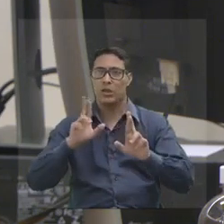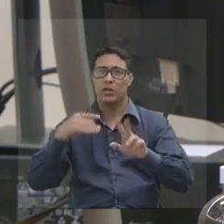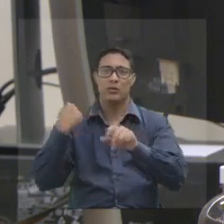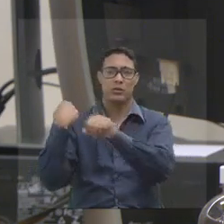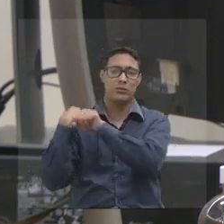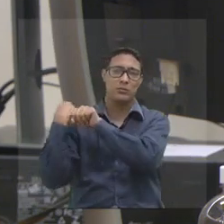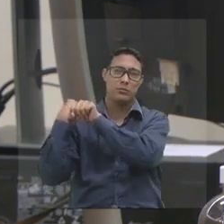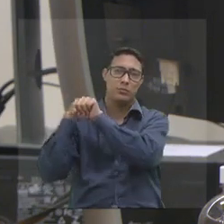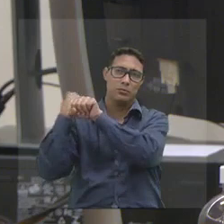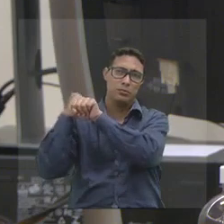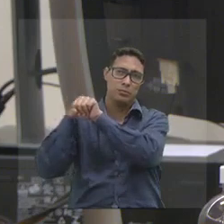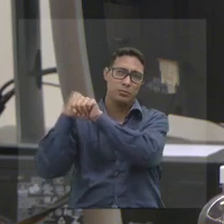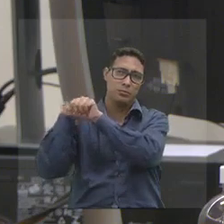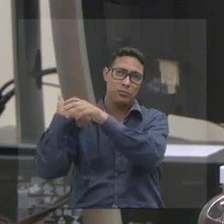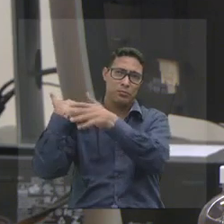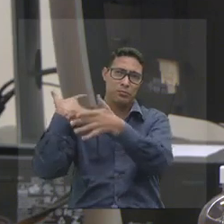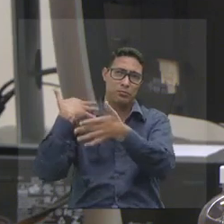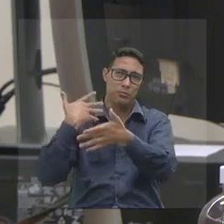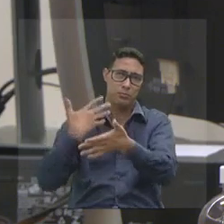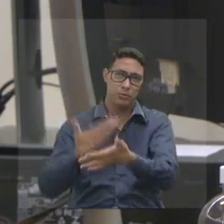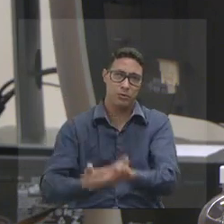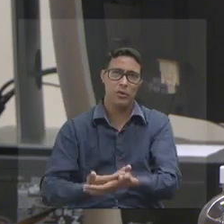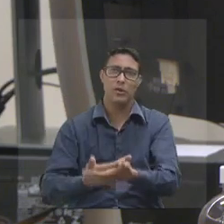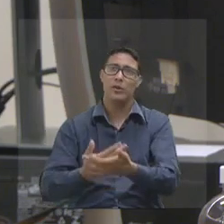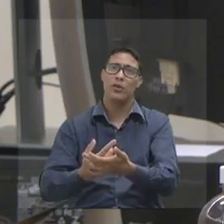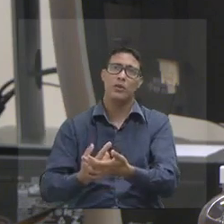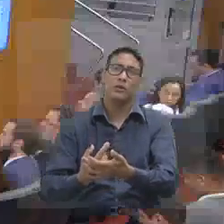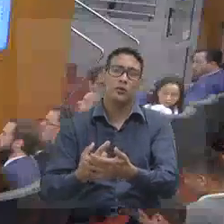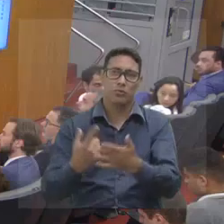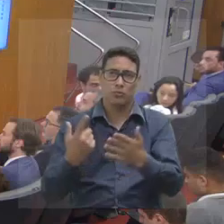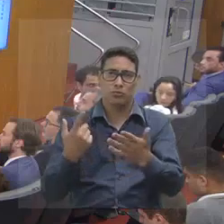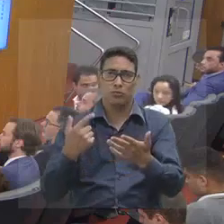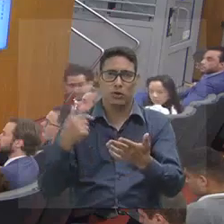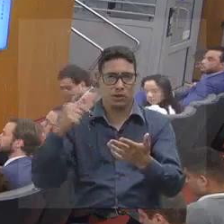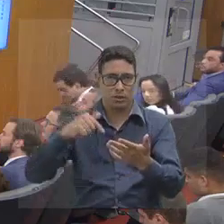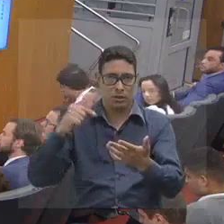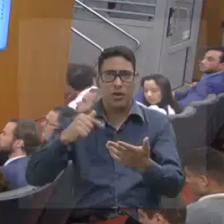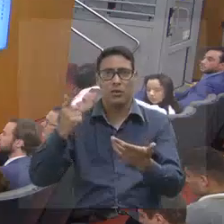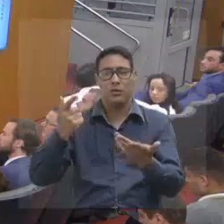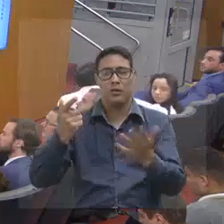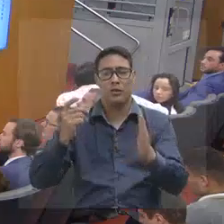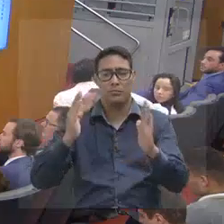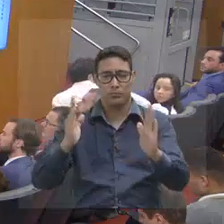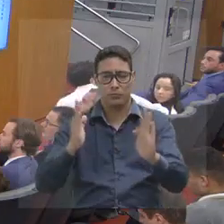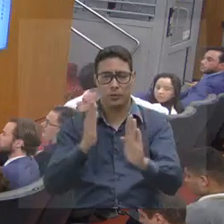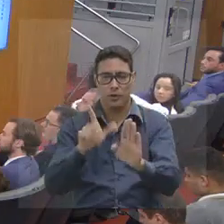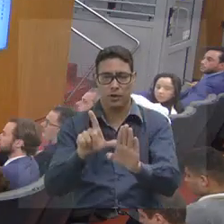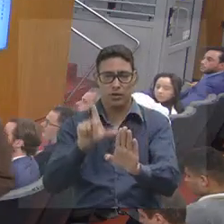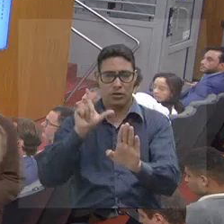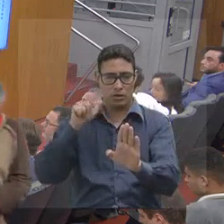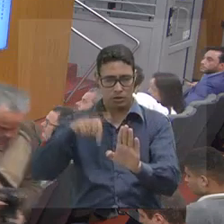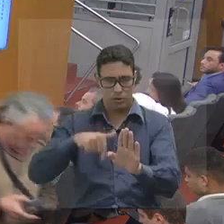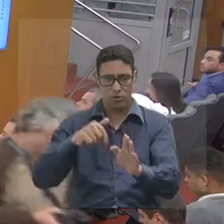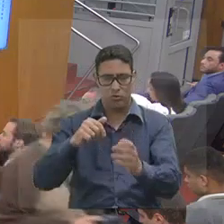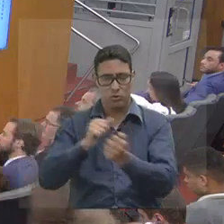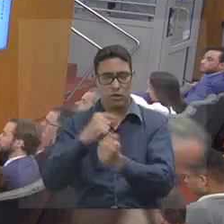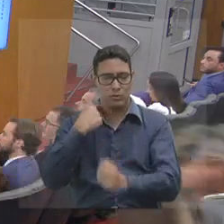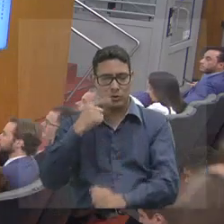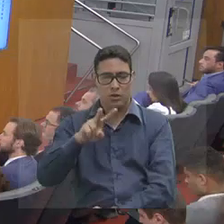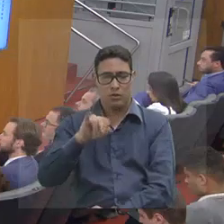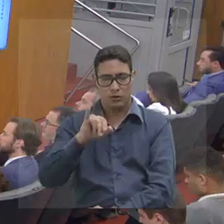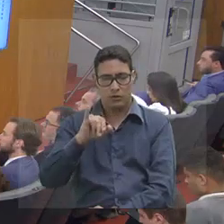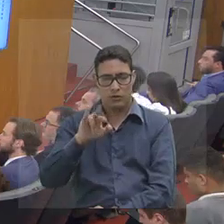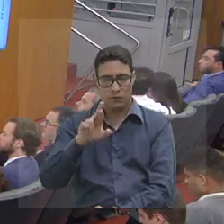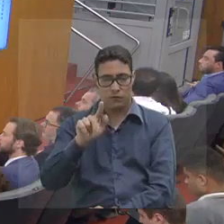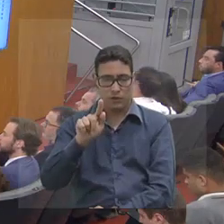anos né eu que o Mandato anterior estava aqui colaborando o Mandato do deputado Virgílio Guimarães e podemos